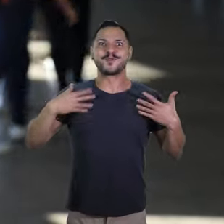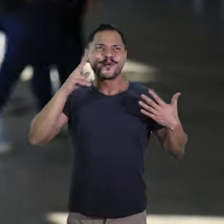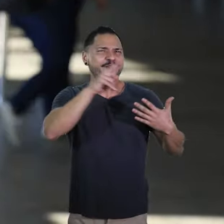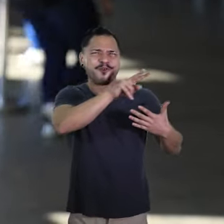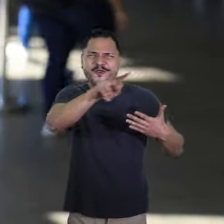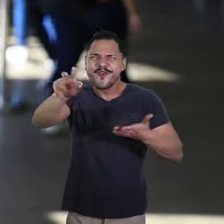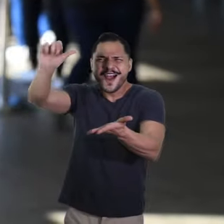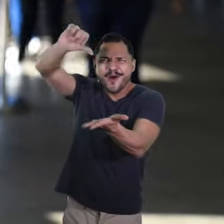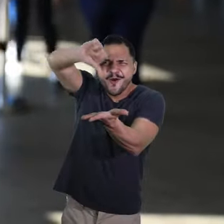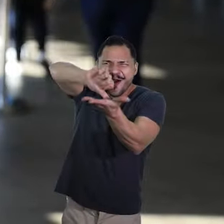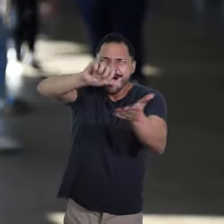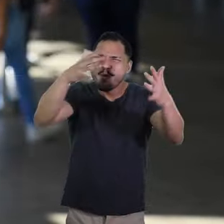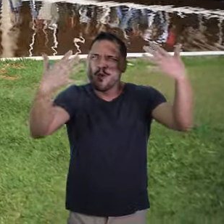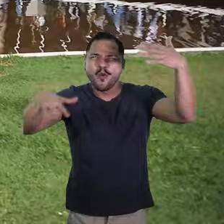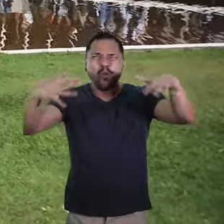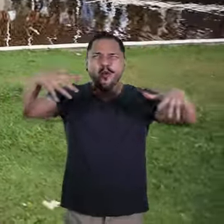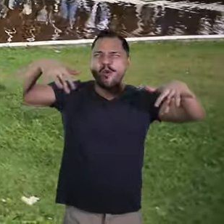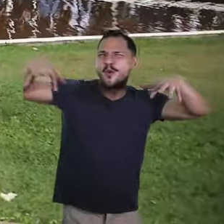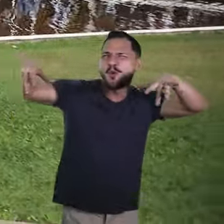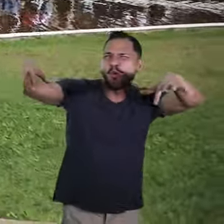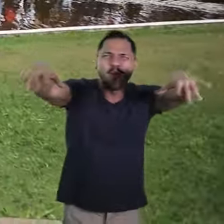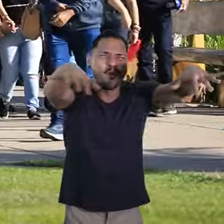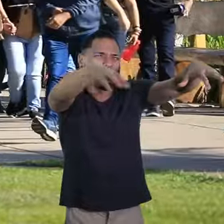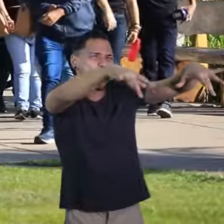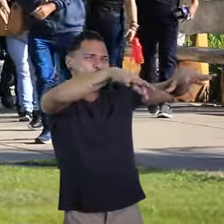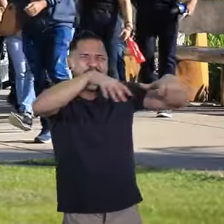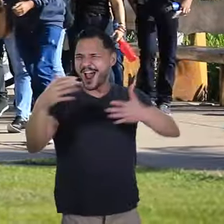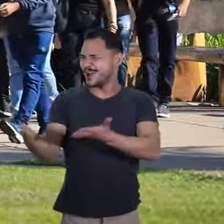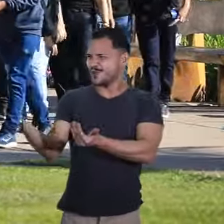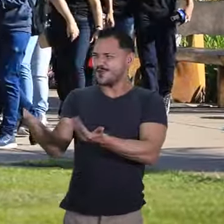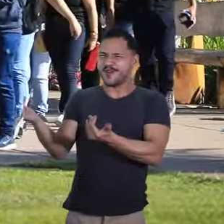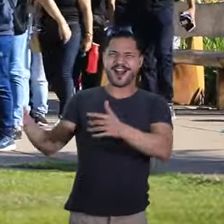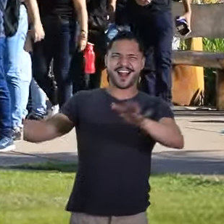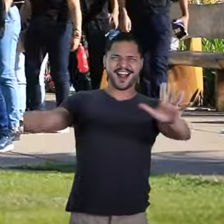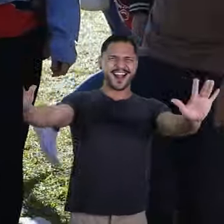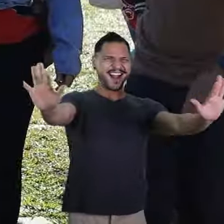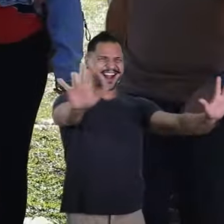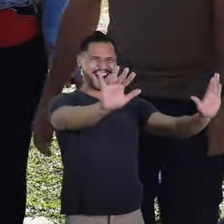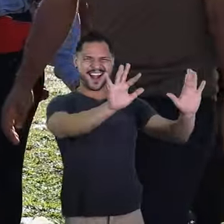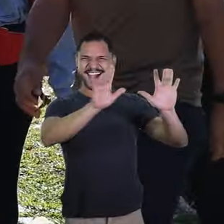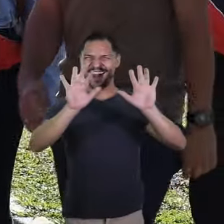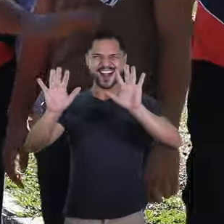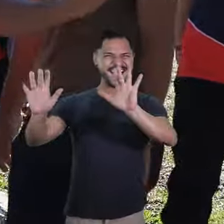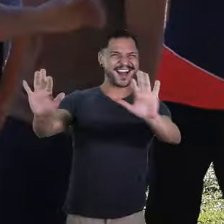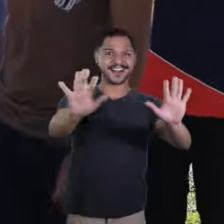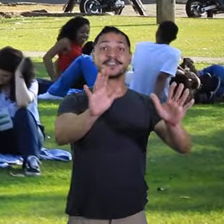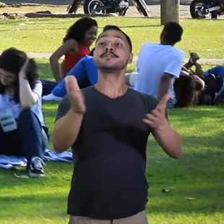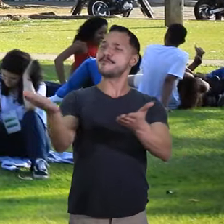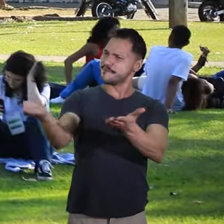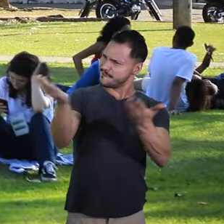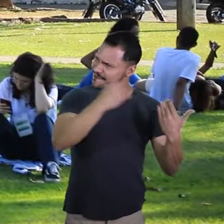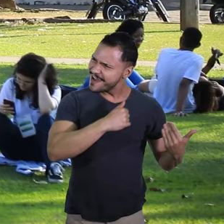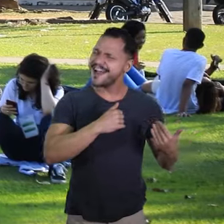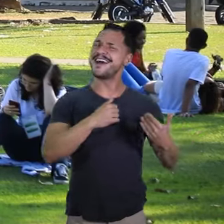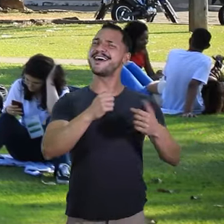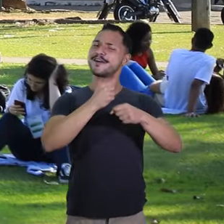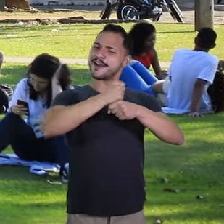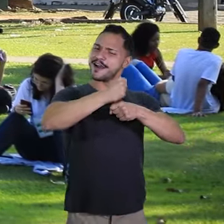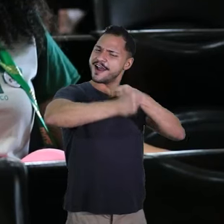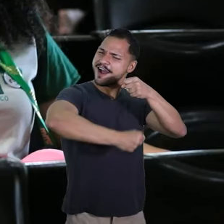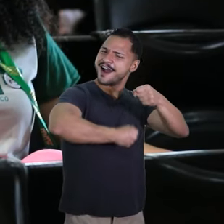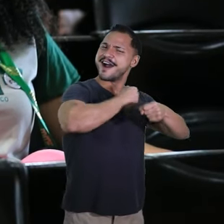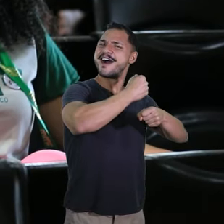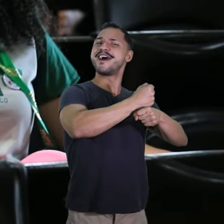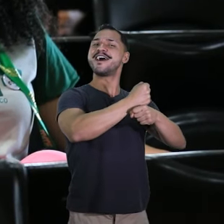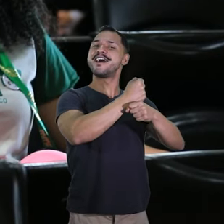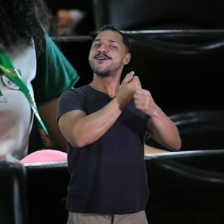Então, para a gente é uma alegria muito grande ver esse campus movimentado, com toda essa energia, né, da juventude, e esperar, de fato, que esses jovens